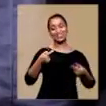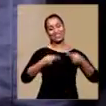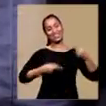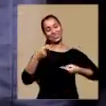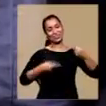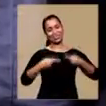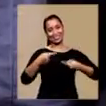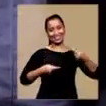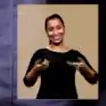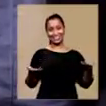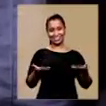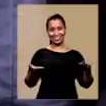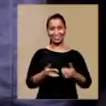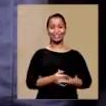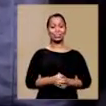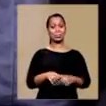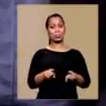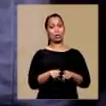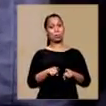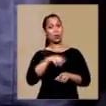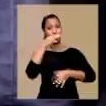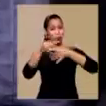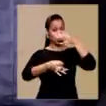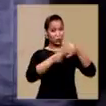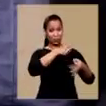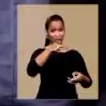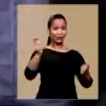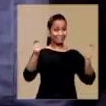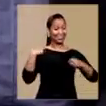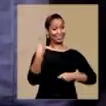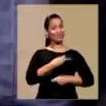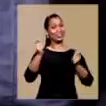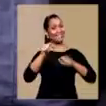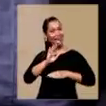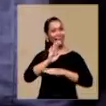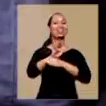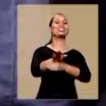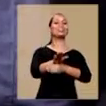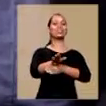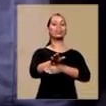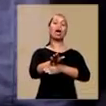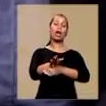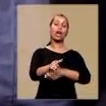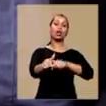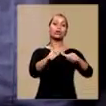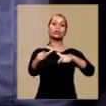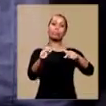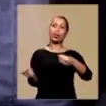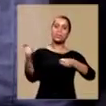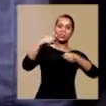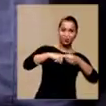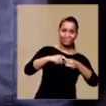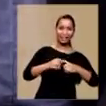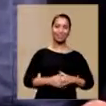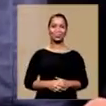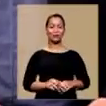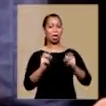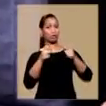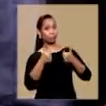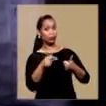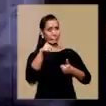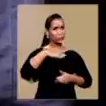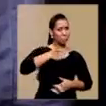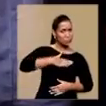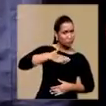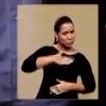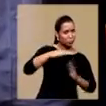discussão de hoje, do debate que a gente trouxe, das dicas, e que a gente possa te ajudar a encontrar uma recolocação no mercado de trabalho. É isso mesmo.